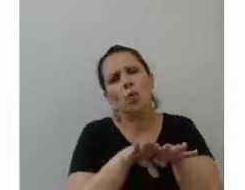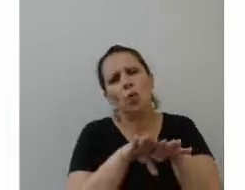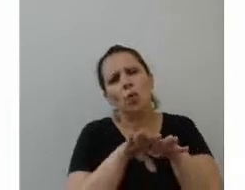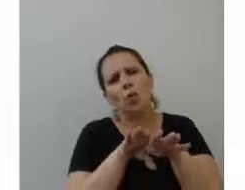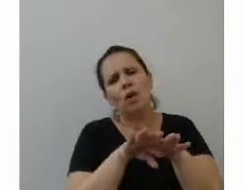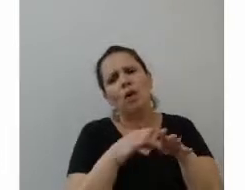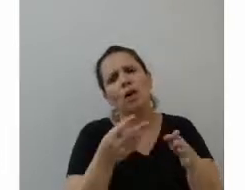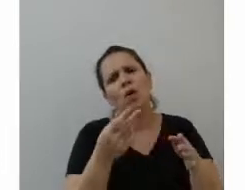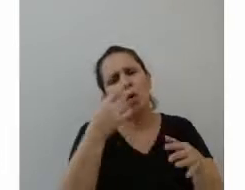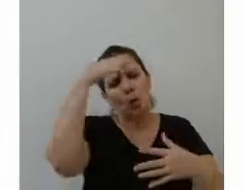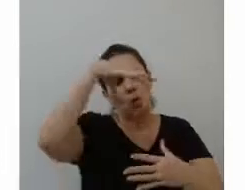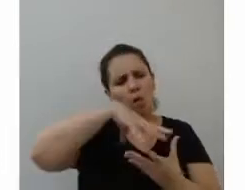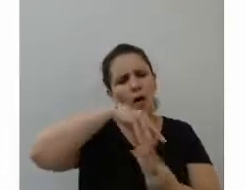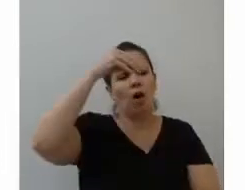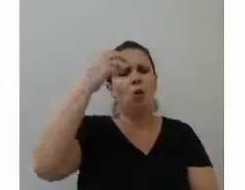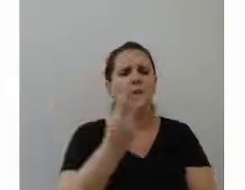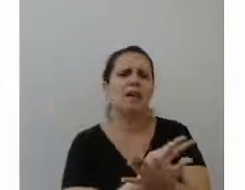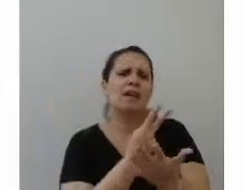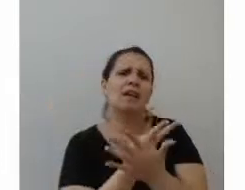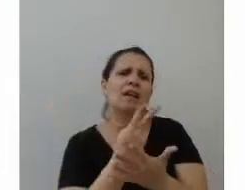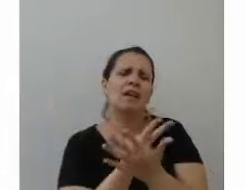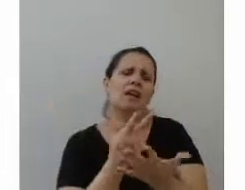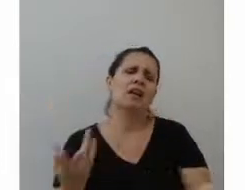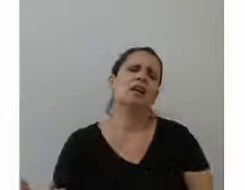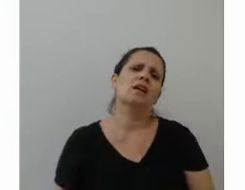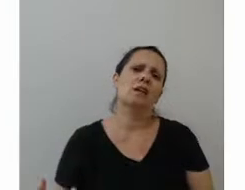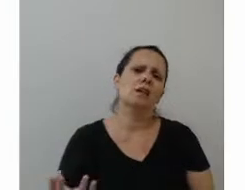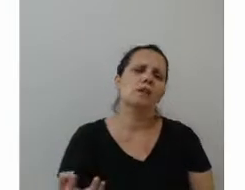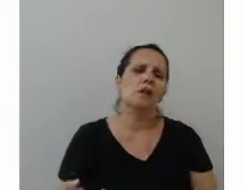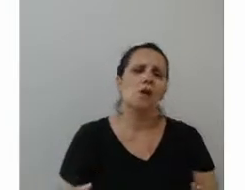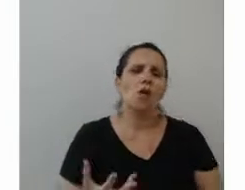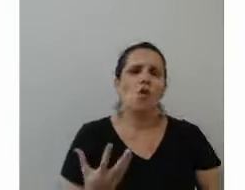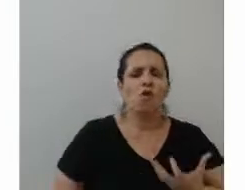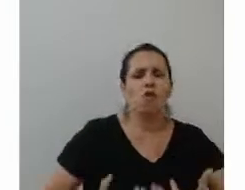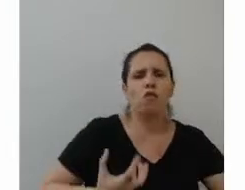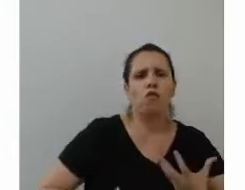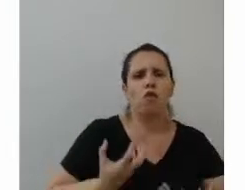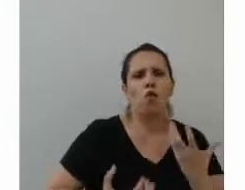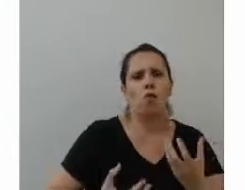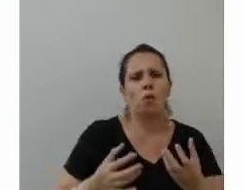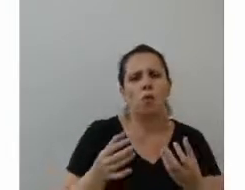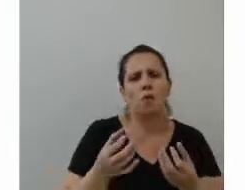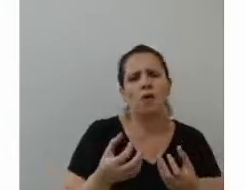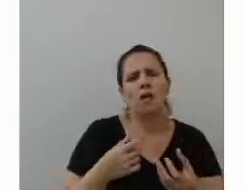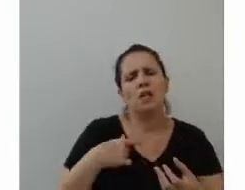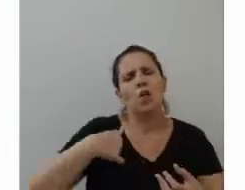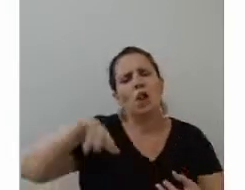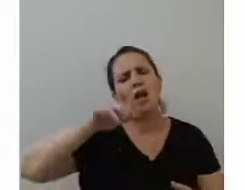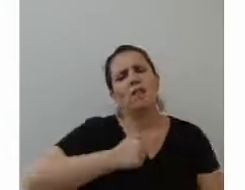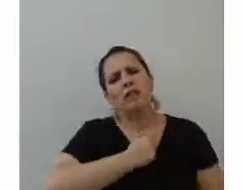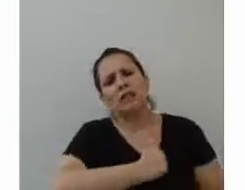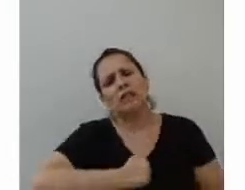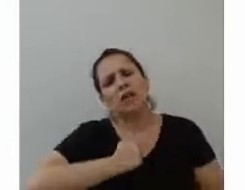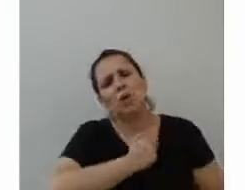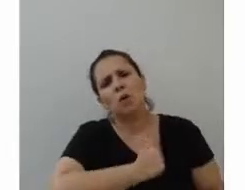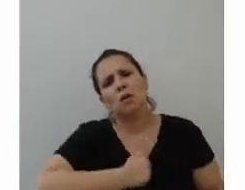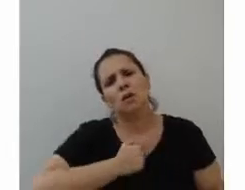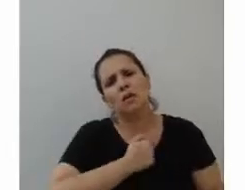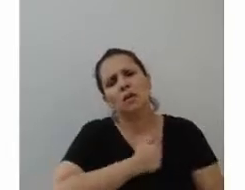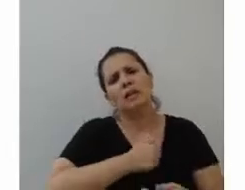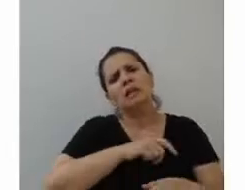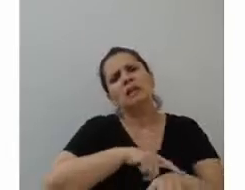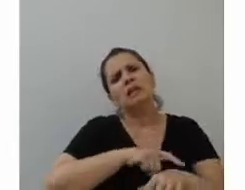alma errante, onde fogo insensato a consumia. Só era uma saudade, é desses tempos que